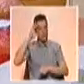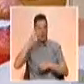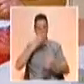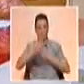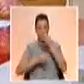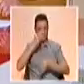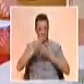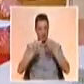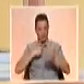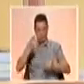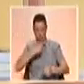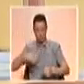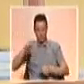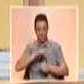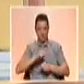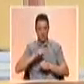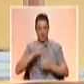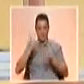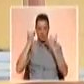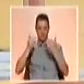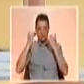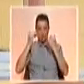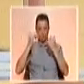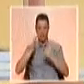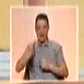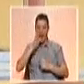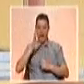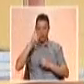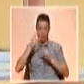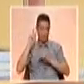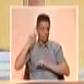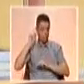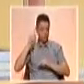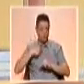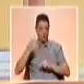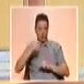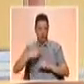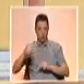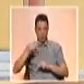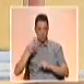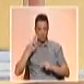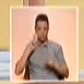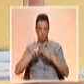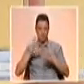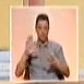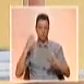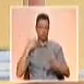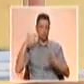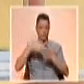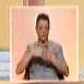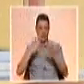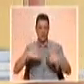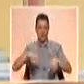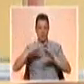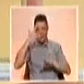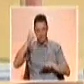conversar connosco e dar-vos tanta informação acerca da água e da sua importância. Nós vamos voltar na segunda-feira, mas antes disso vou deixar